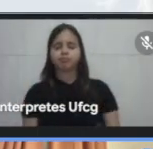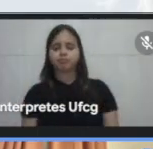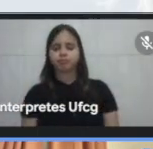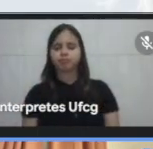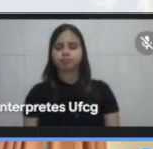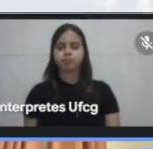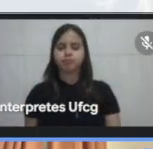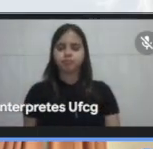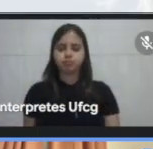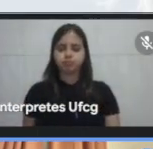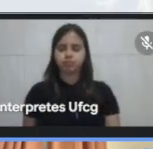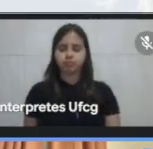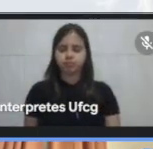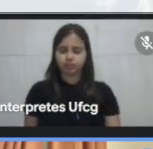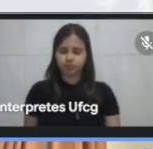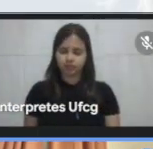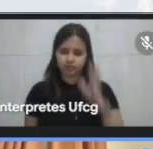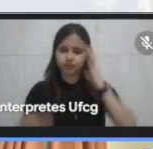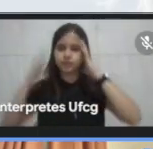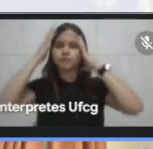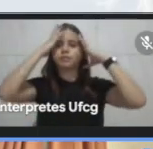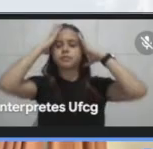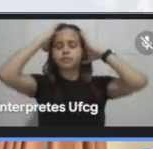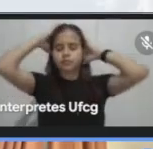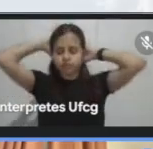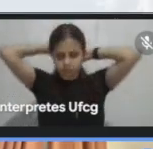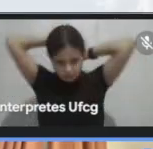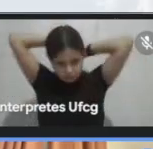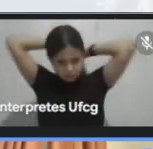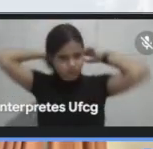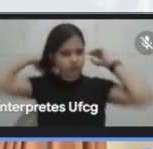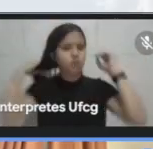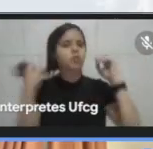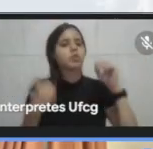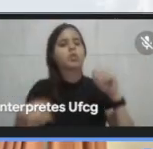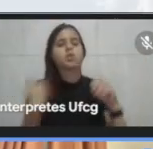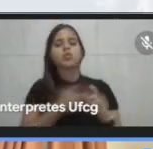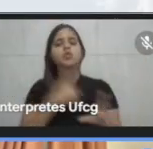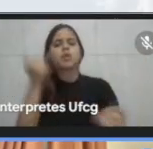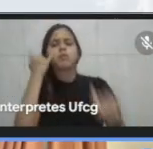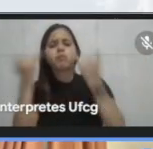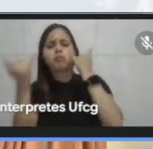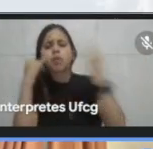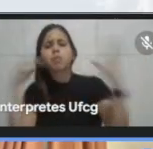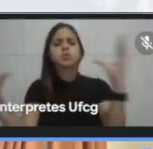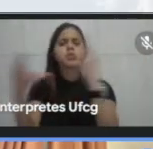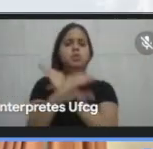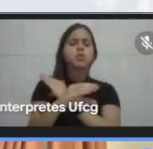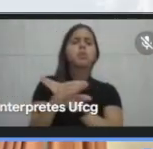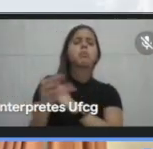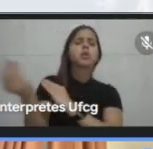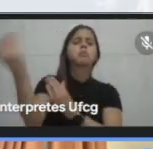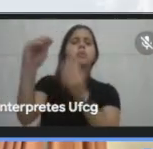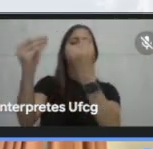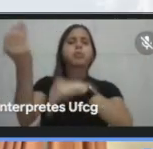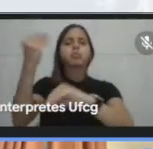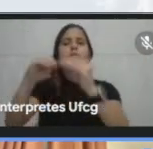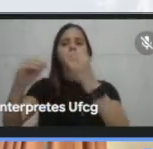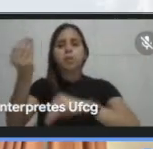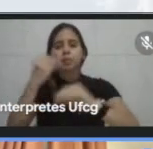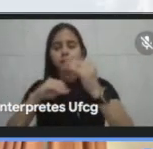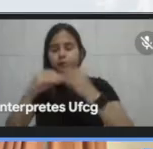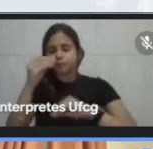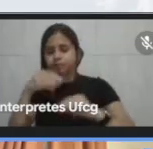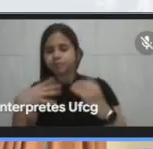de impermeabilização por bacia. Ele a gente consegue colocar todo o raster lá dentro e colocar por pixel aquela impermeabilização.